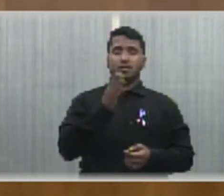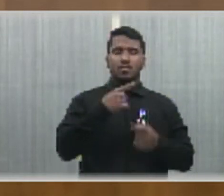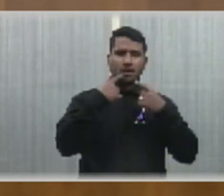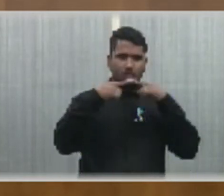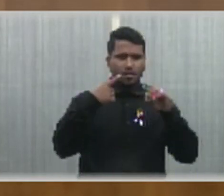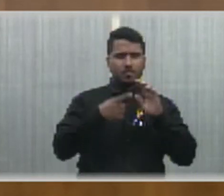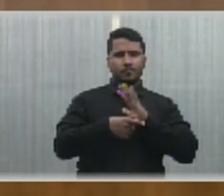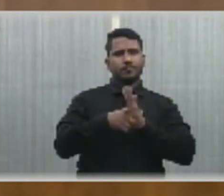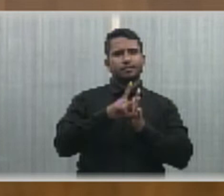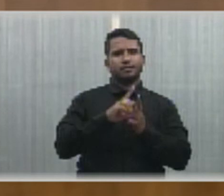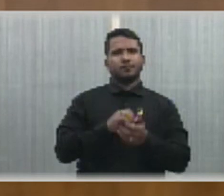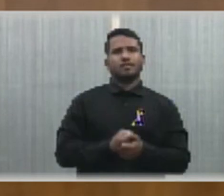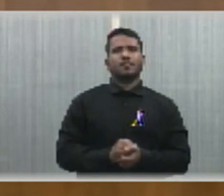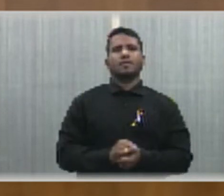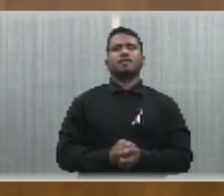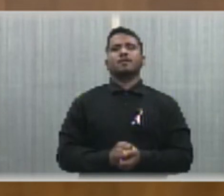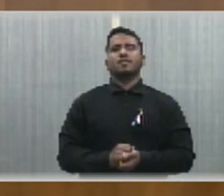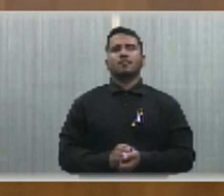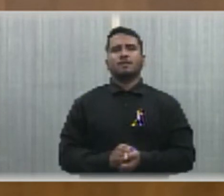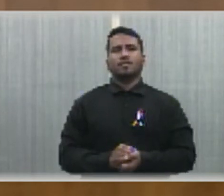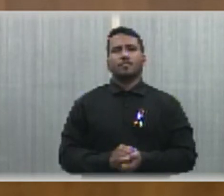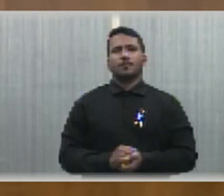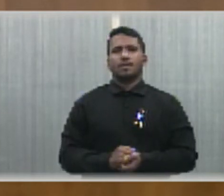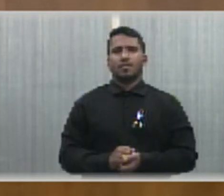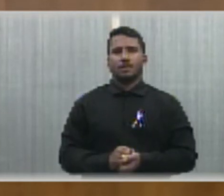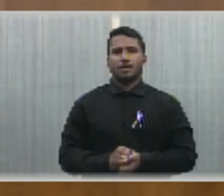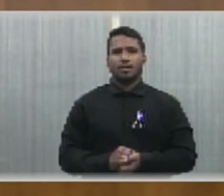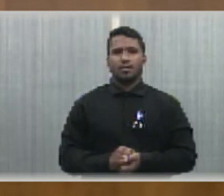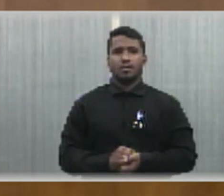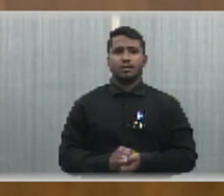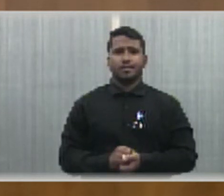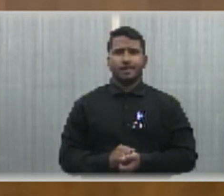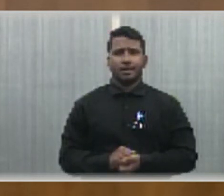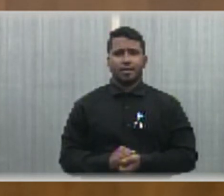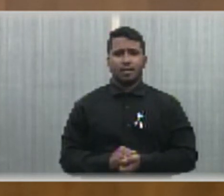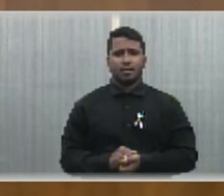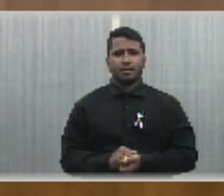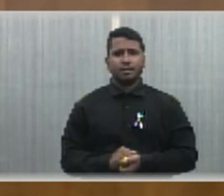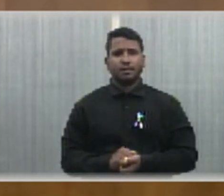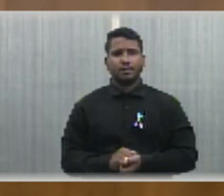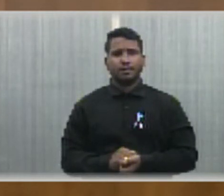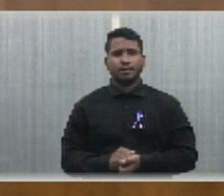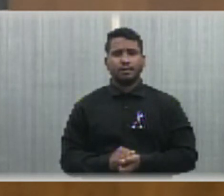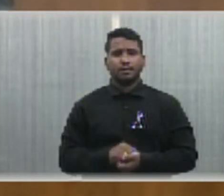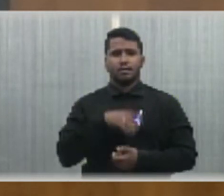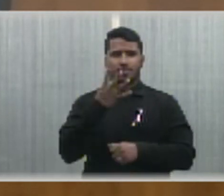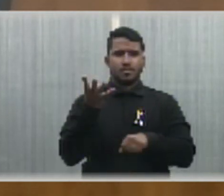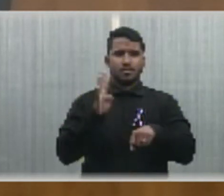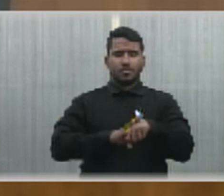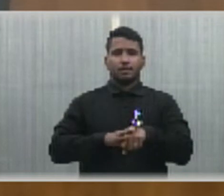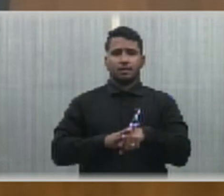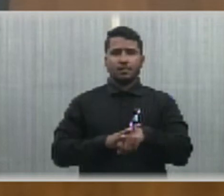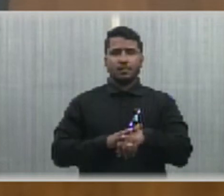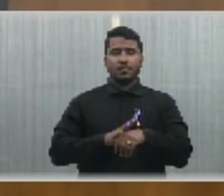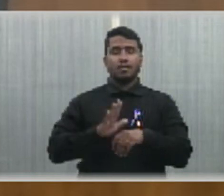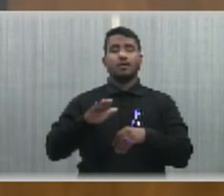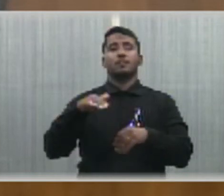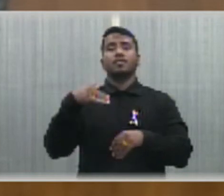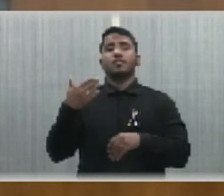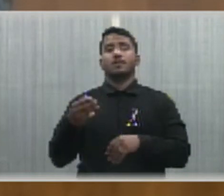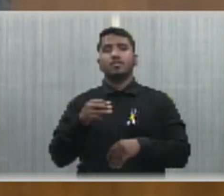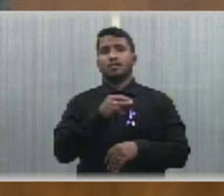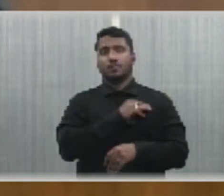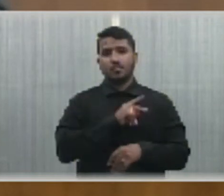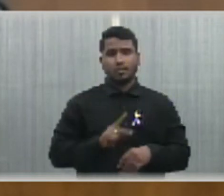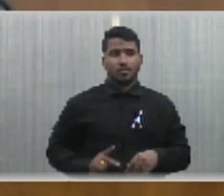denunciado, reforçou uma, duas, três, eu acho, na quarta vez, quando o Ministério